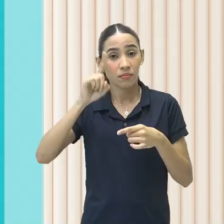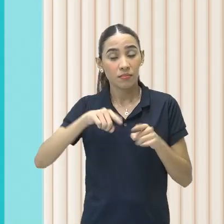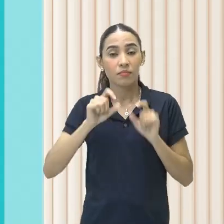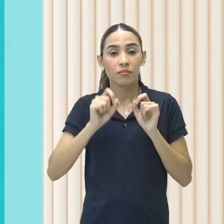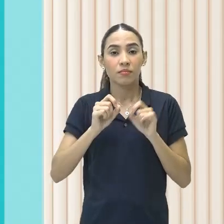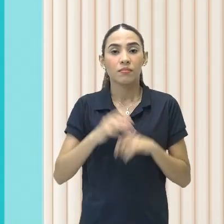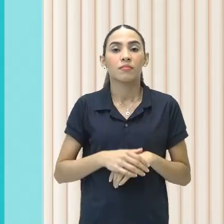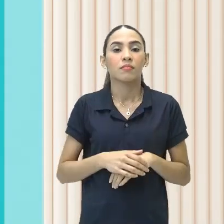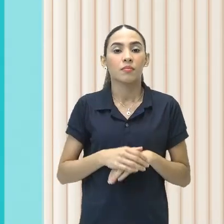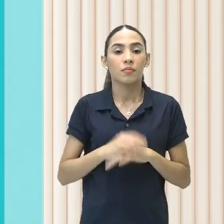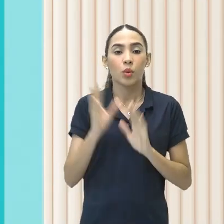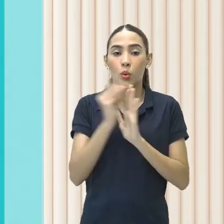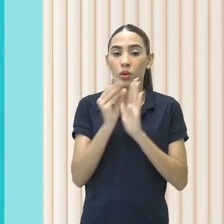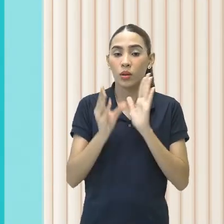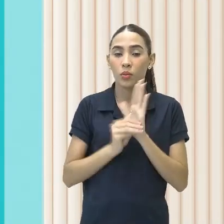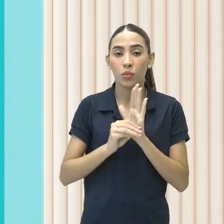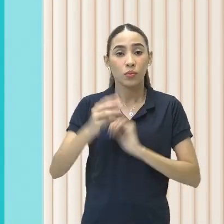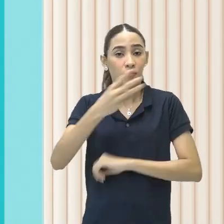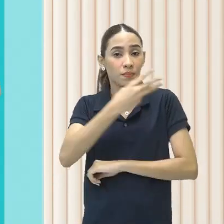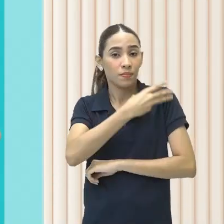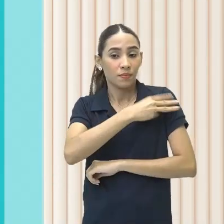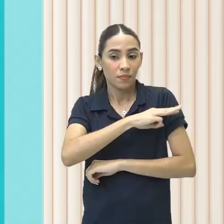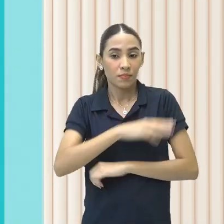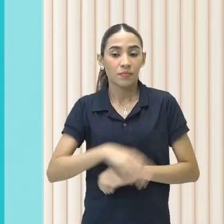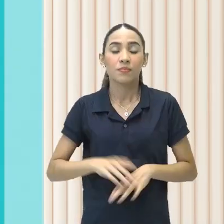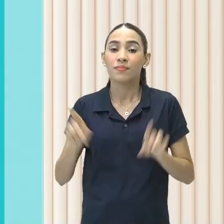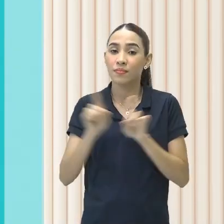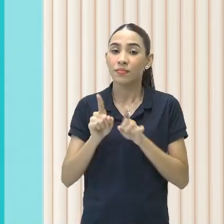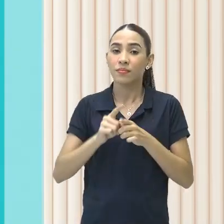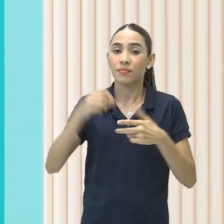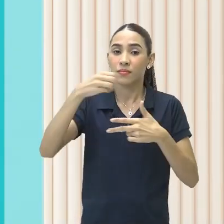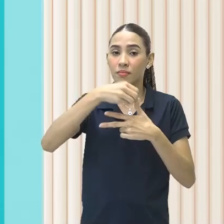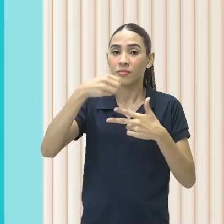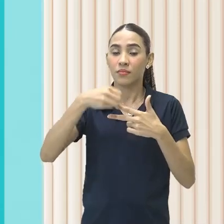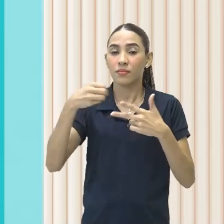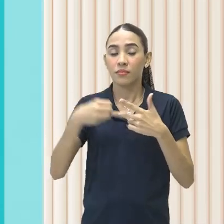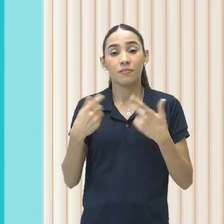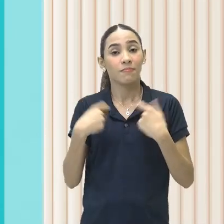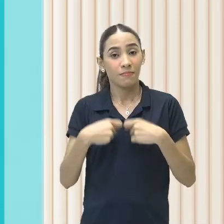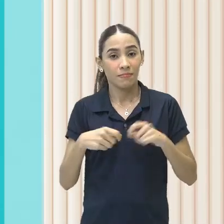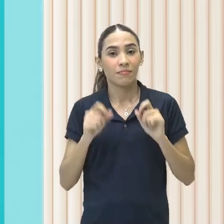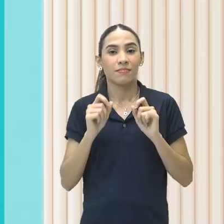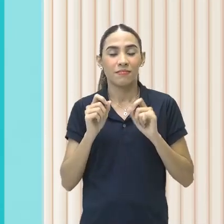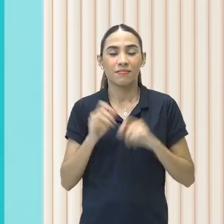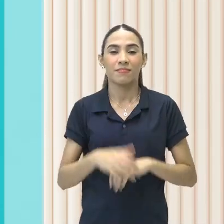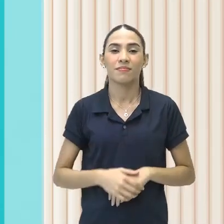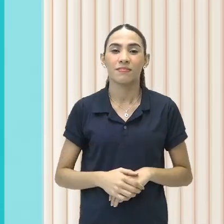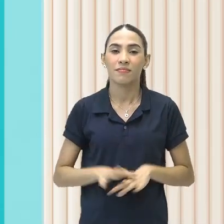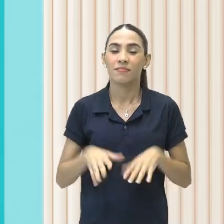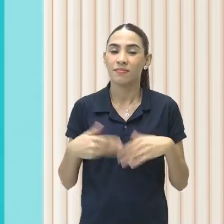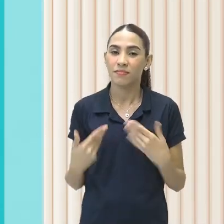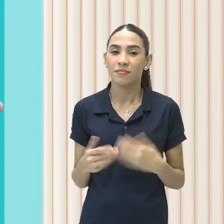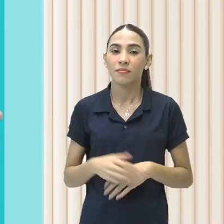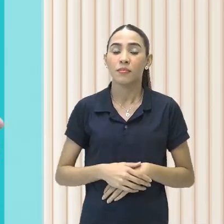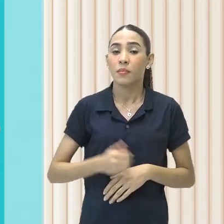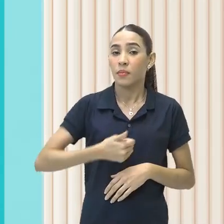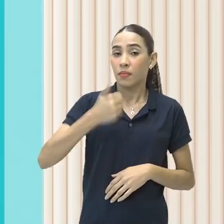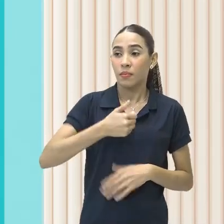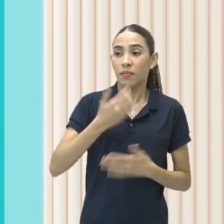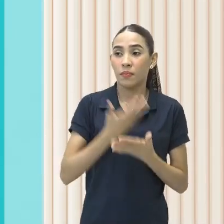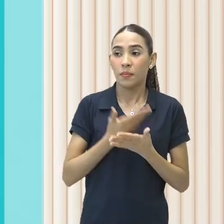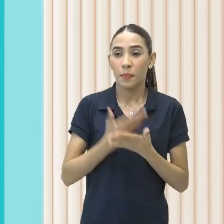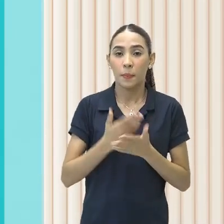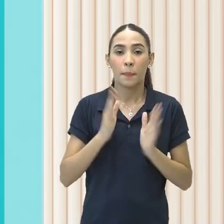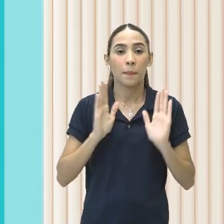aí do conteúdo de vocês da terceira série e do Enem também vocês vão precisar. Então, nós temos aí uma primeira